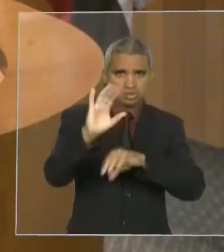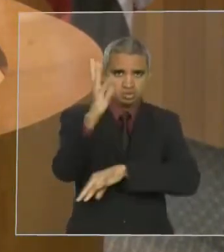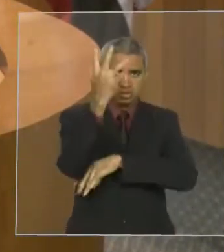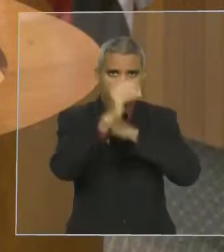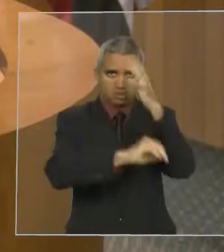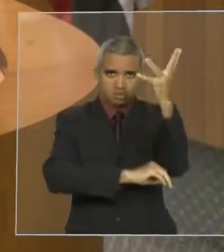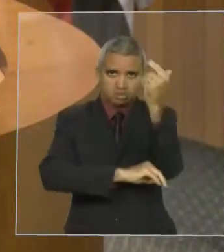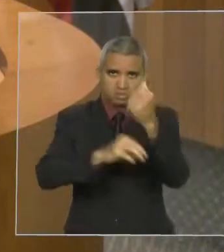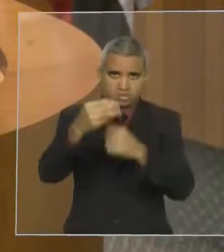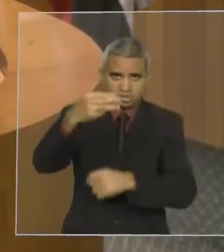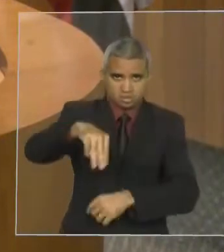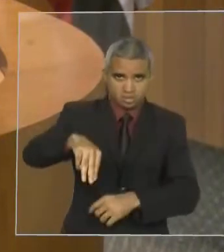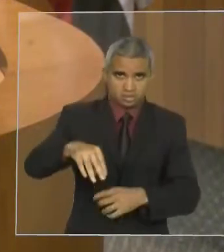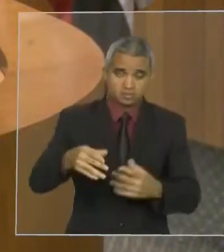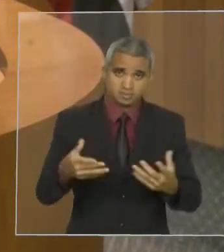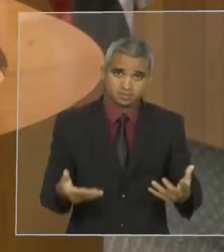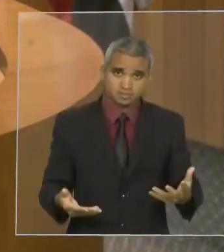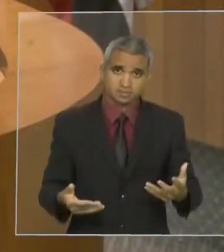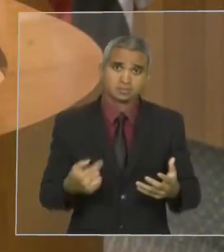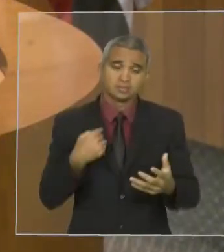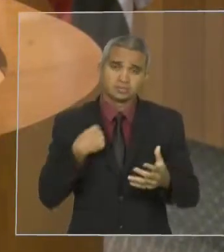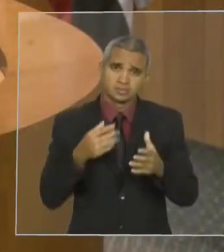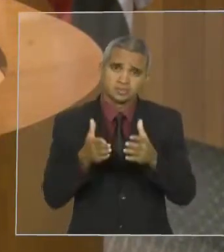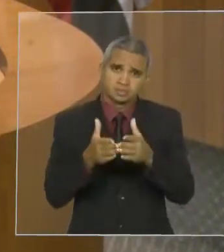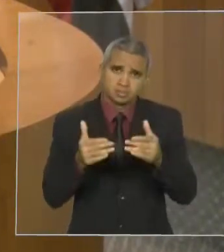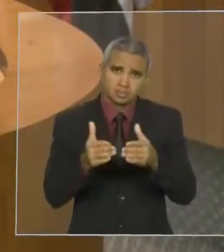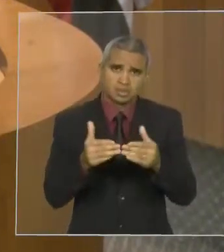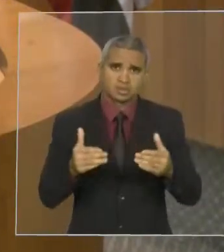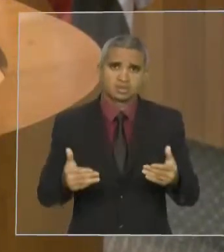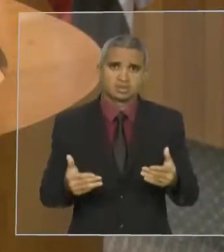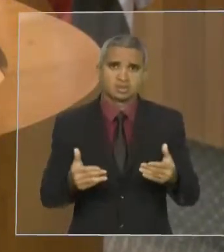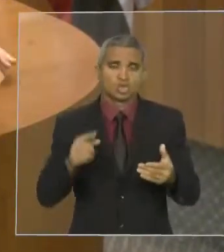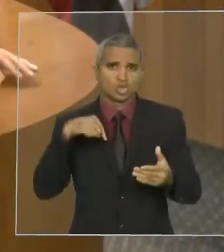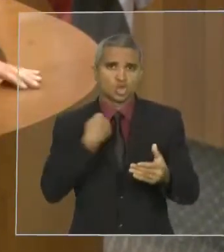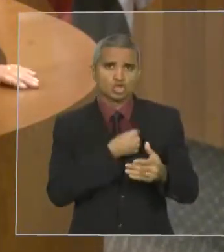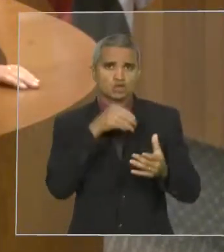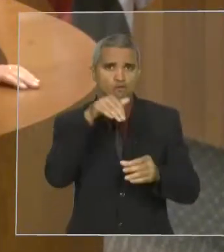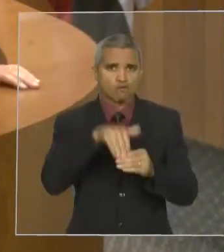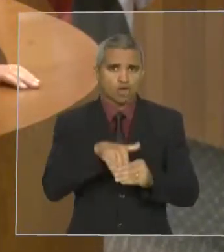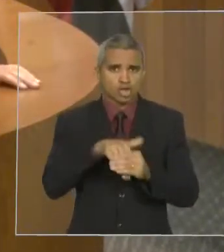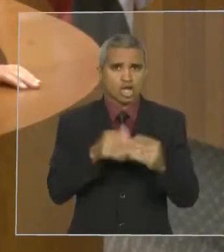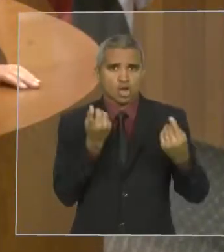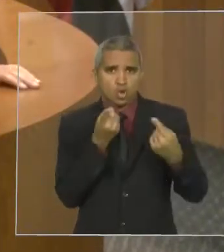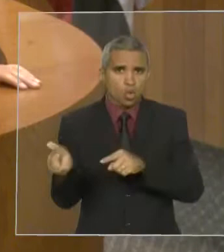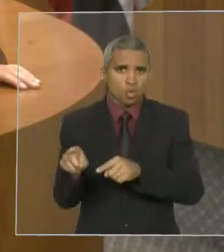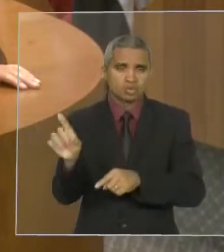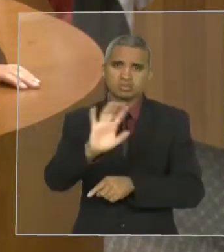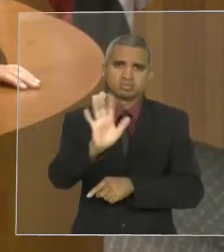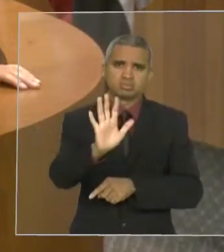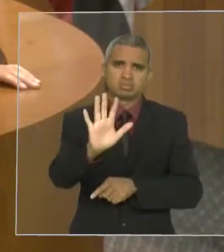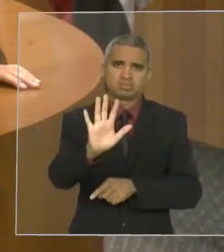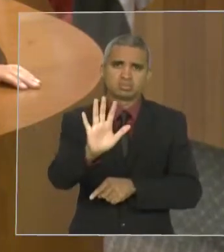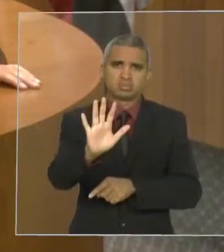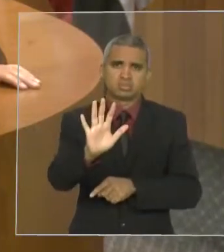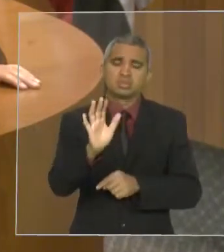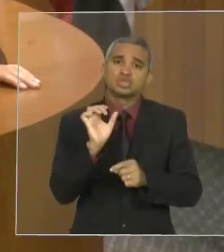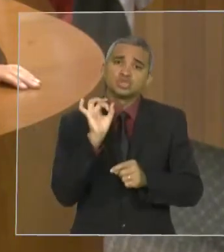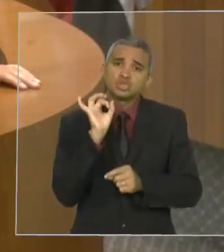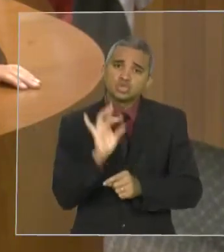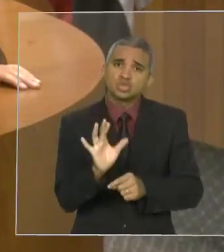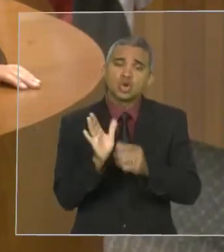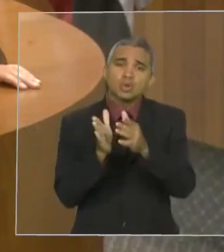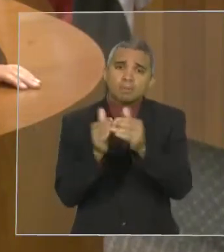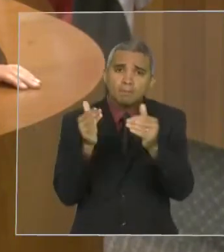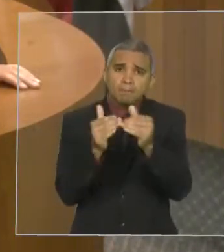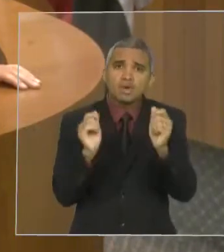o pedido para que haja não a votação contra o projeto do Plano de Educação Ambiental, mas a sua votação em